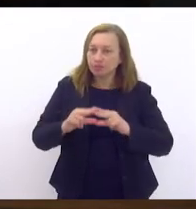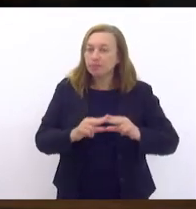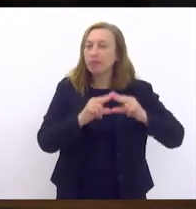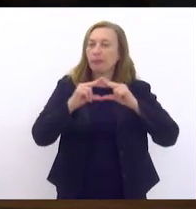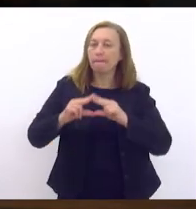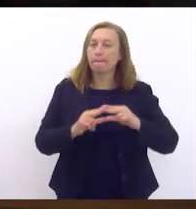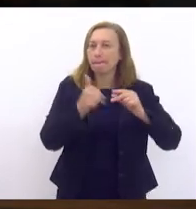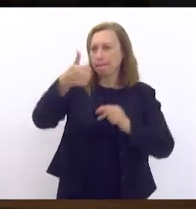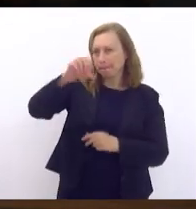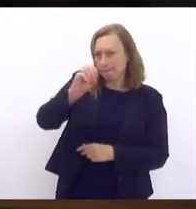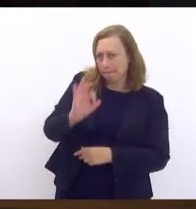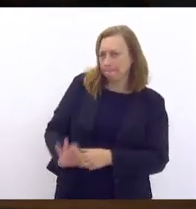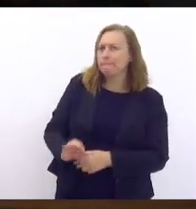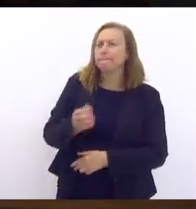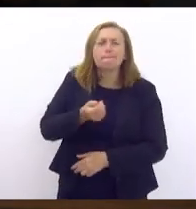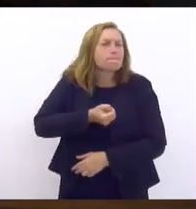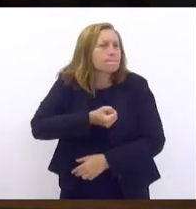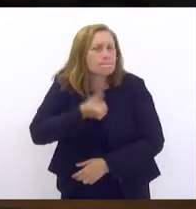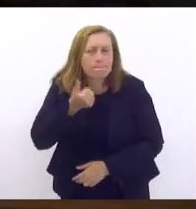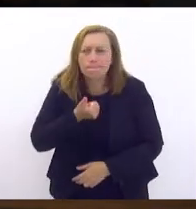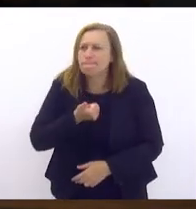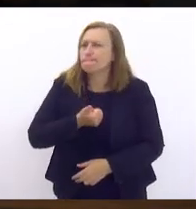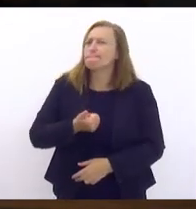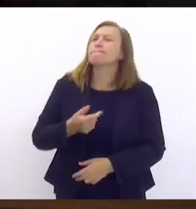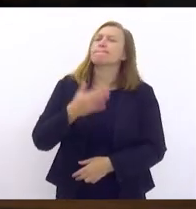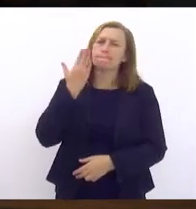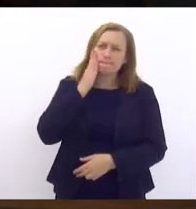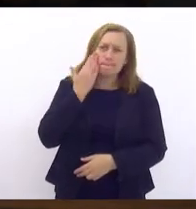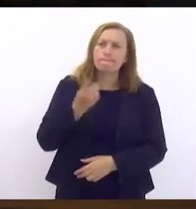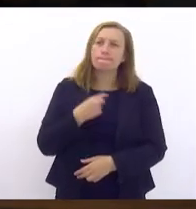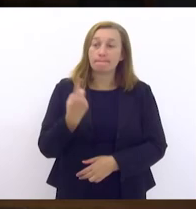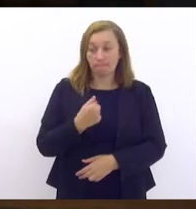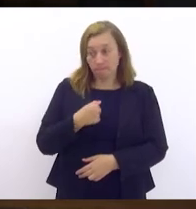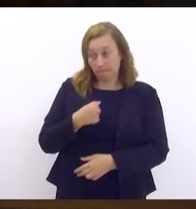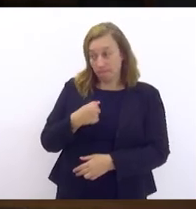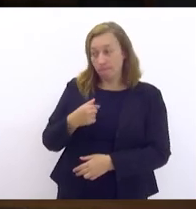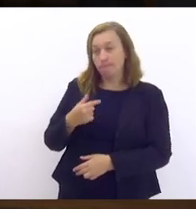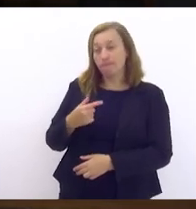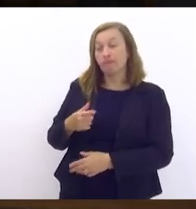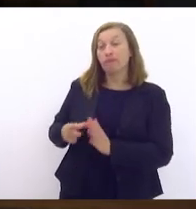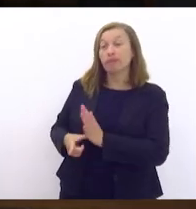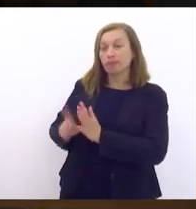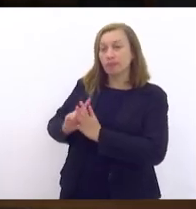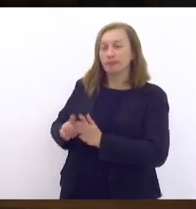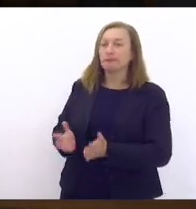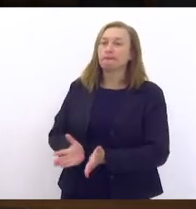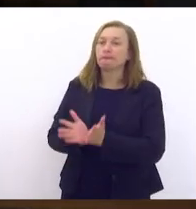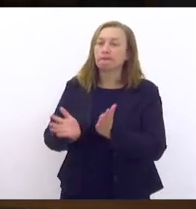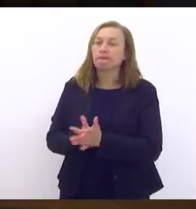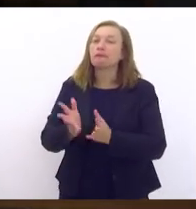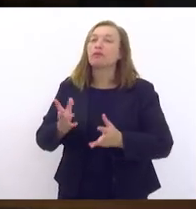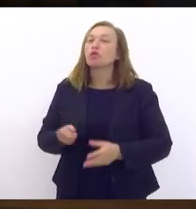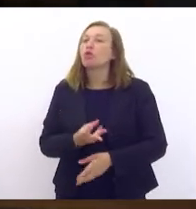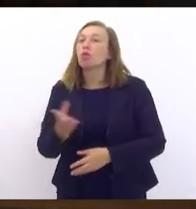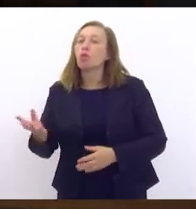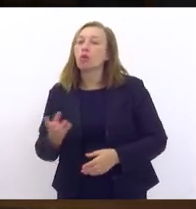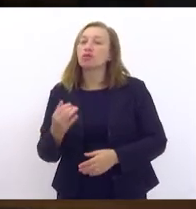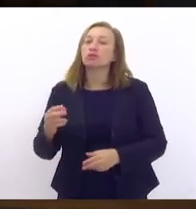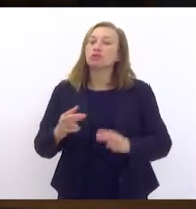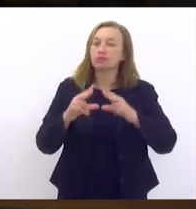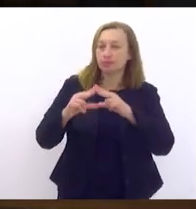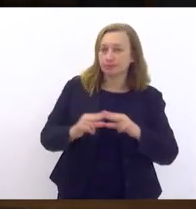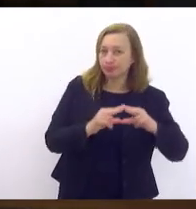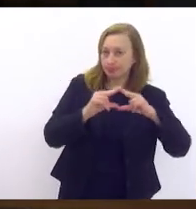10% é muito pouco e nós entendemos eu venho da pobreza o quanto simboliza a reciclagem para